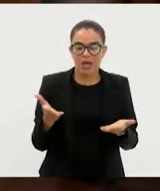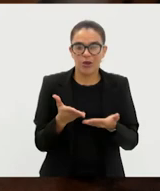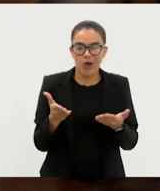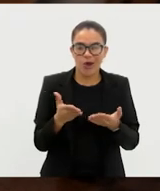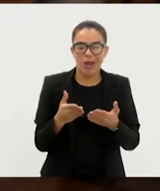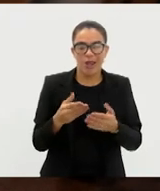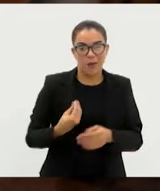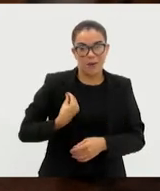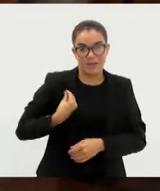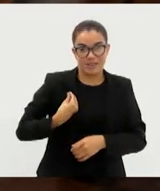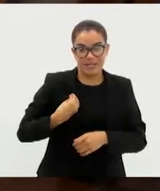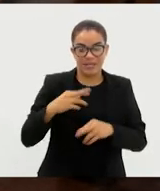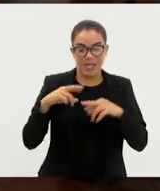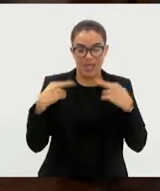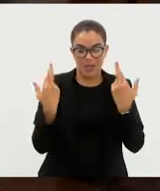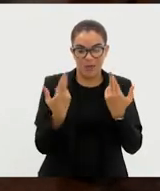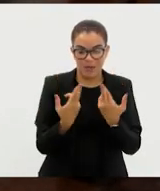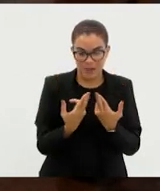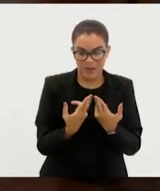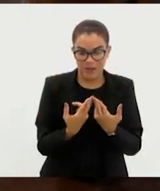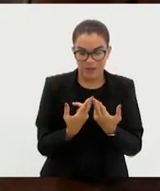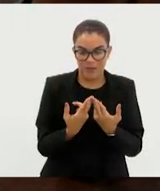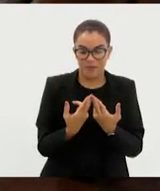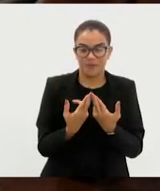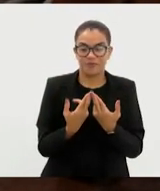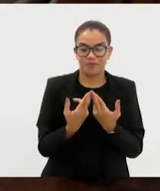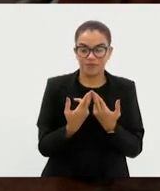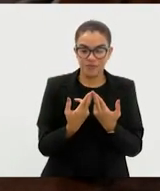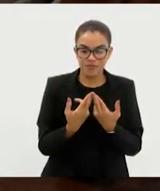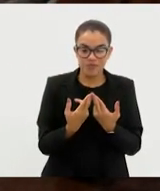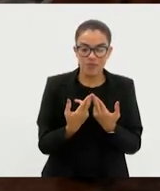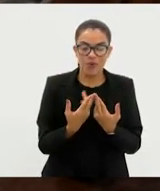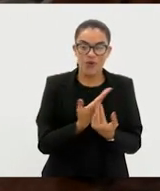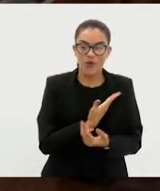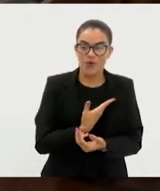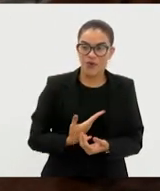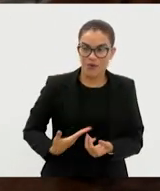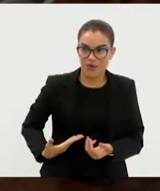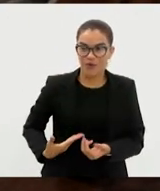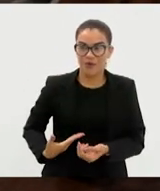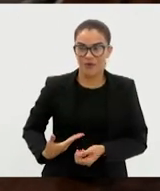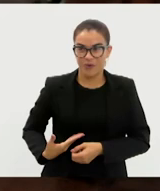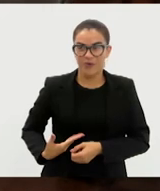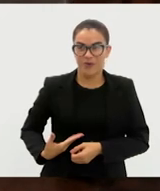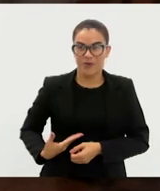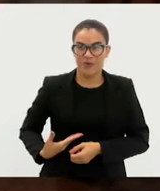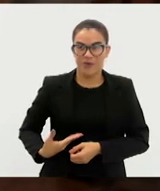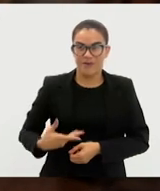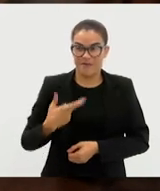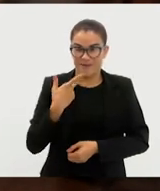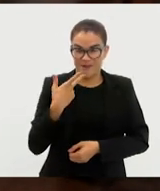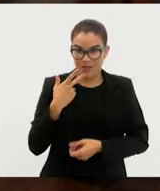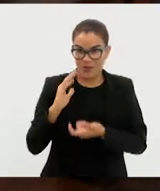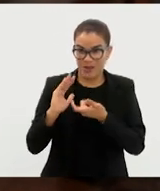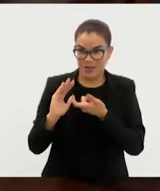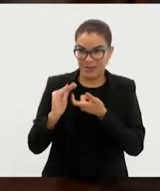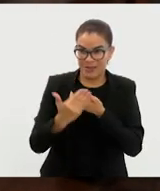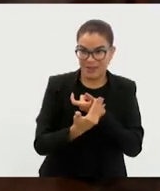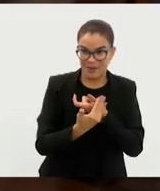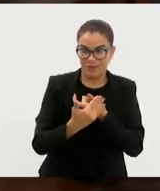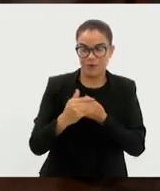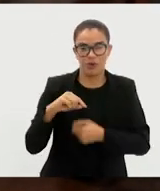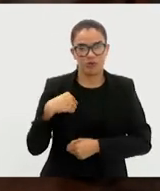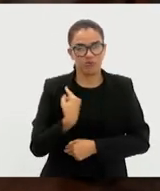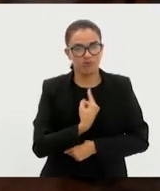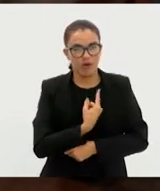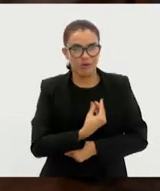agora passada, o governador usou exatamente esse termo. Nós